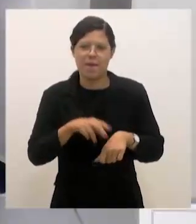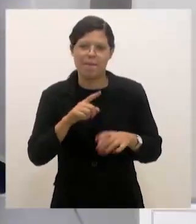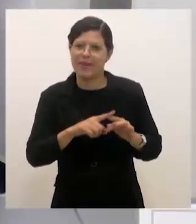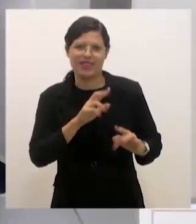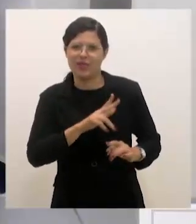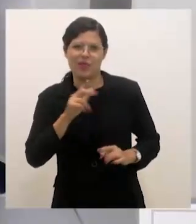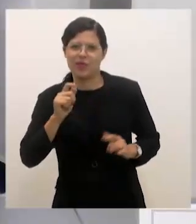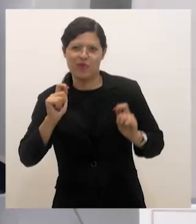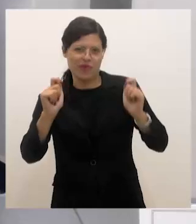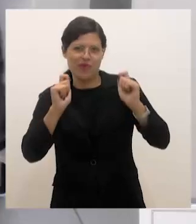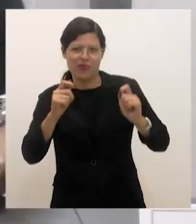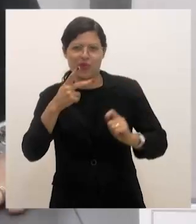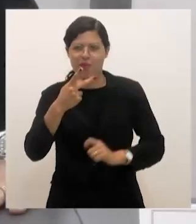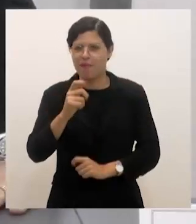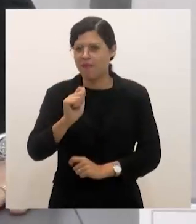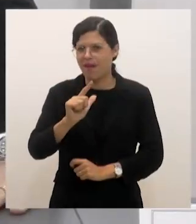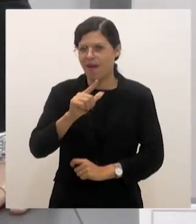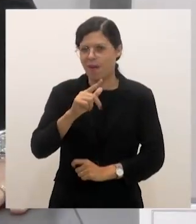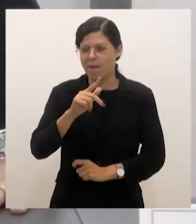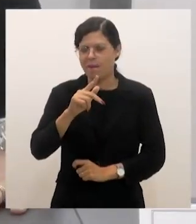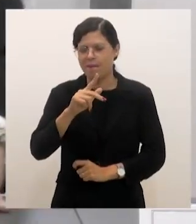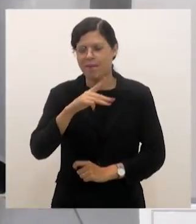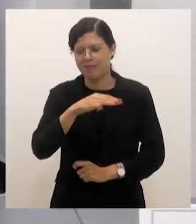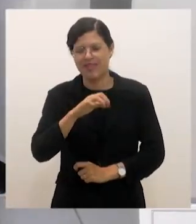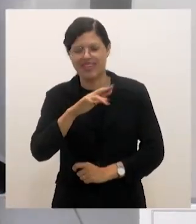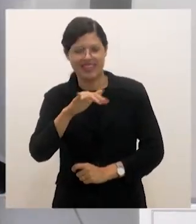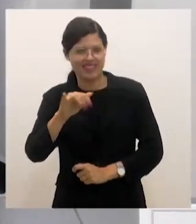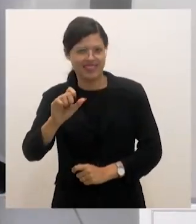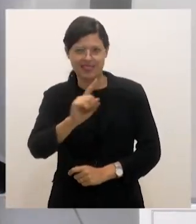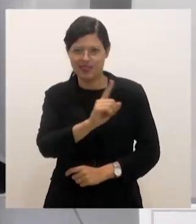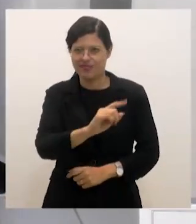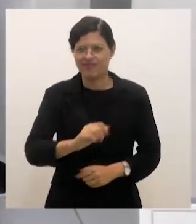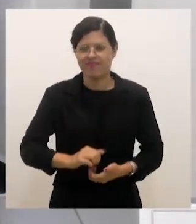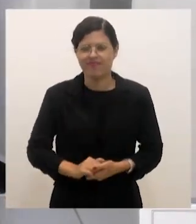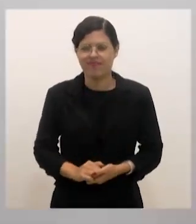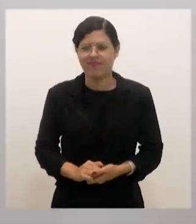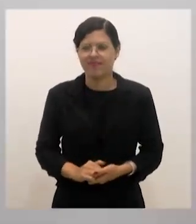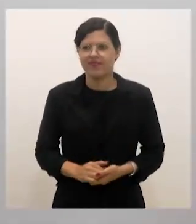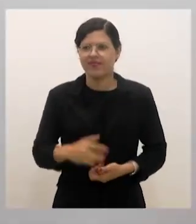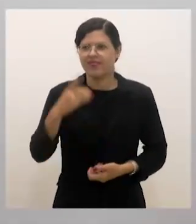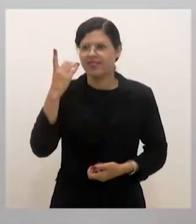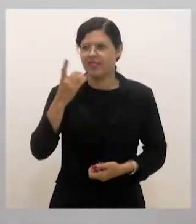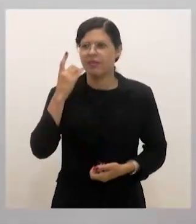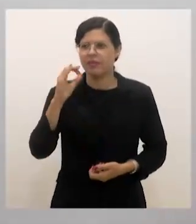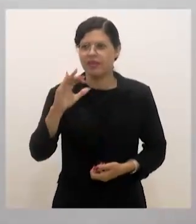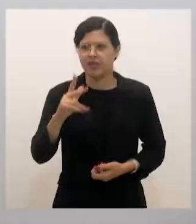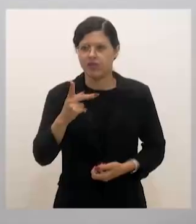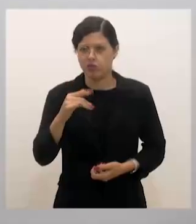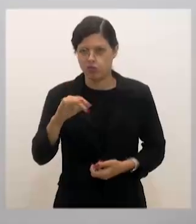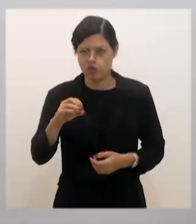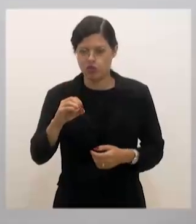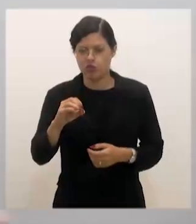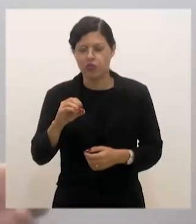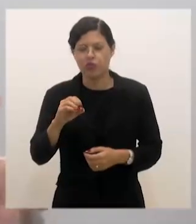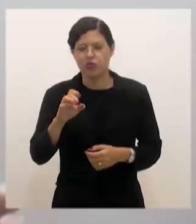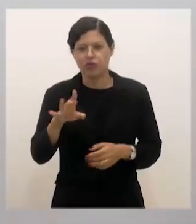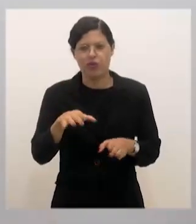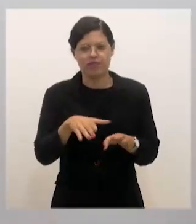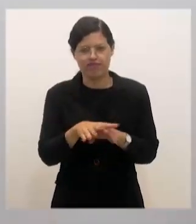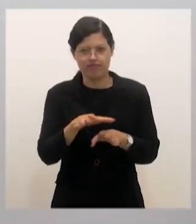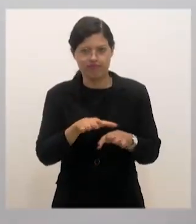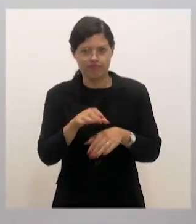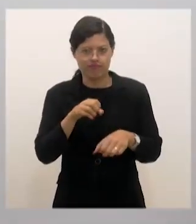Paulo. Presidente. Deputado Chico, só um conselho a Vossa Excelência. O